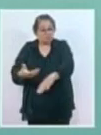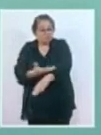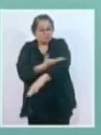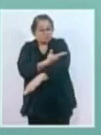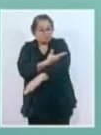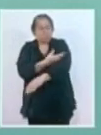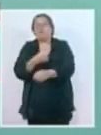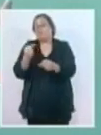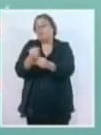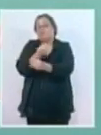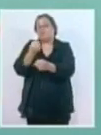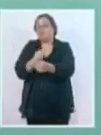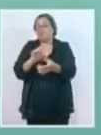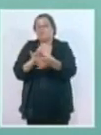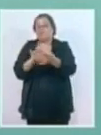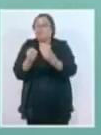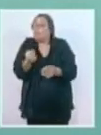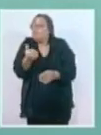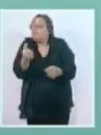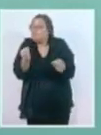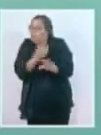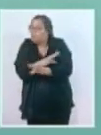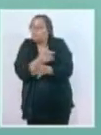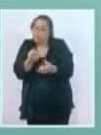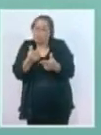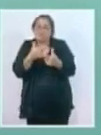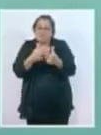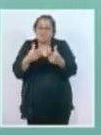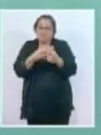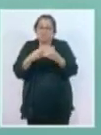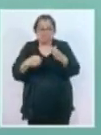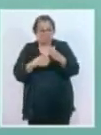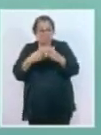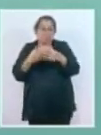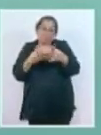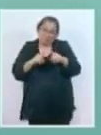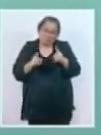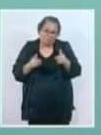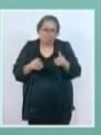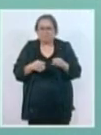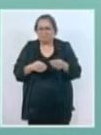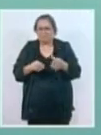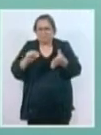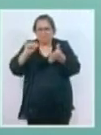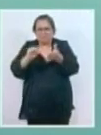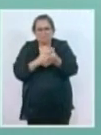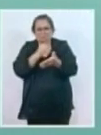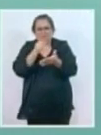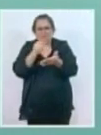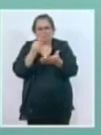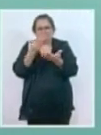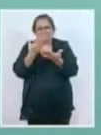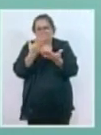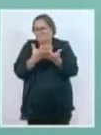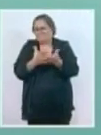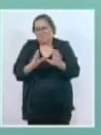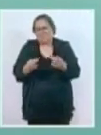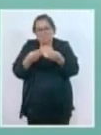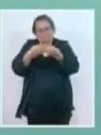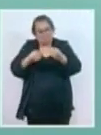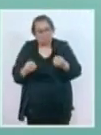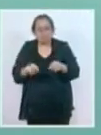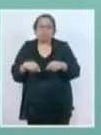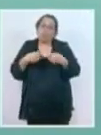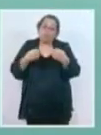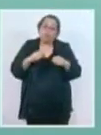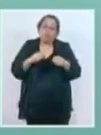dessa obra, que está quase, tá? Uhum. Houve um problema com a empresa... E houve uma quebra de contrato, inclusive, devido a isso. Houve a necessidade de